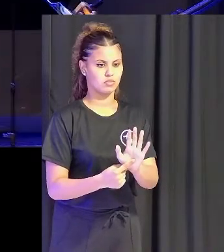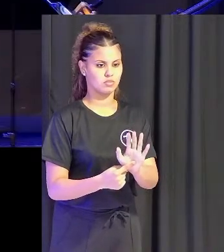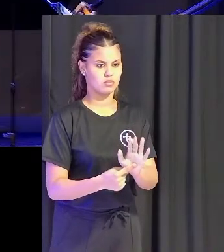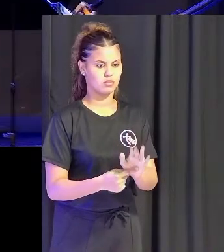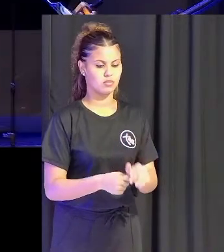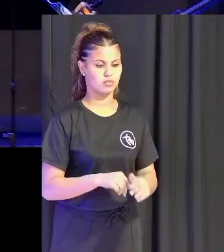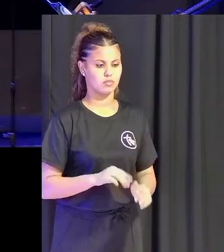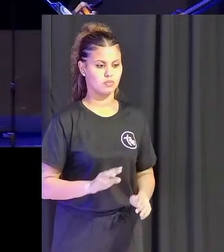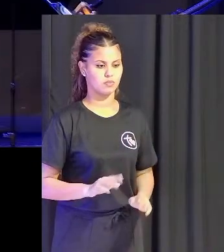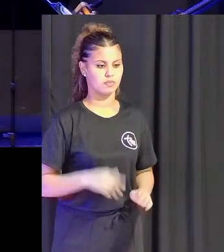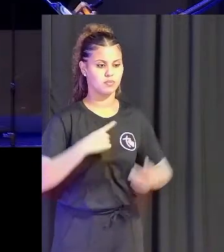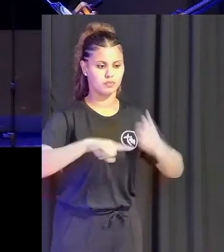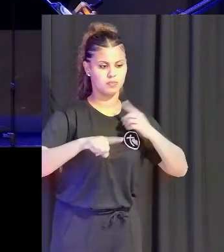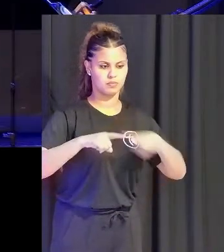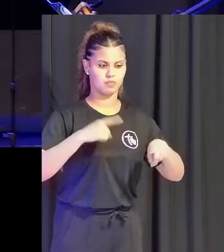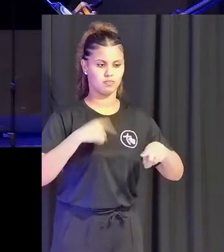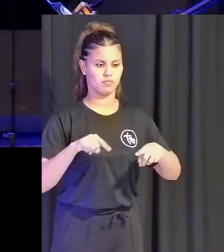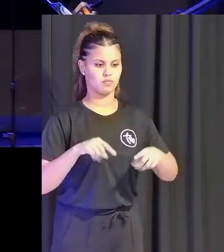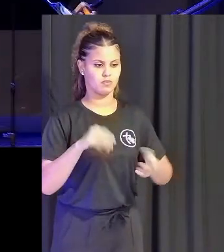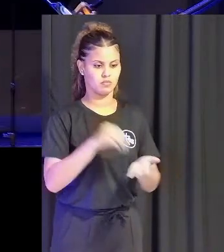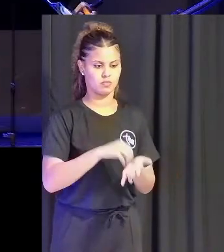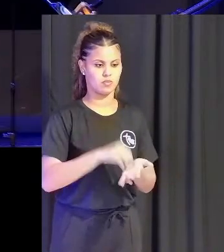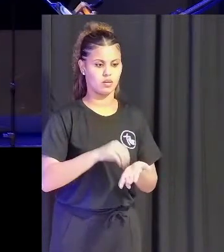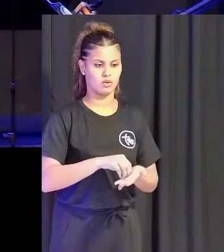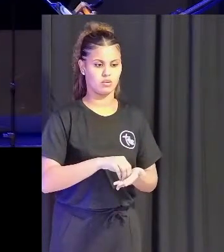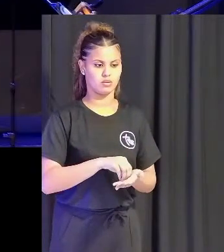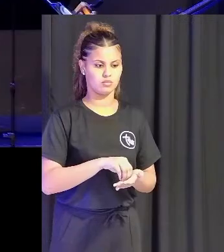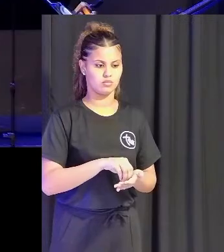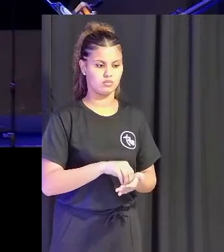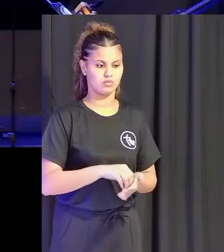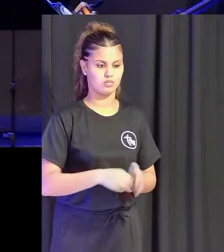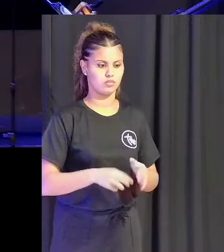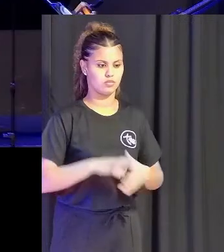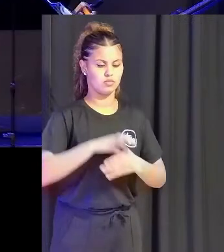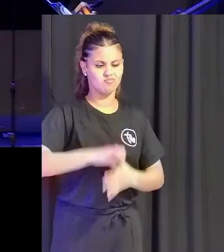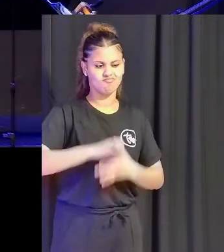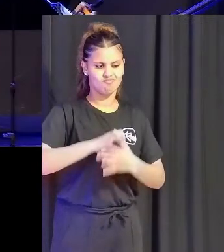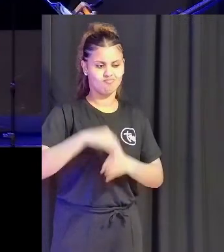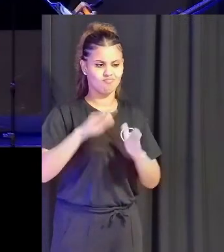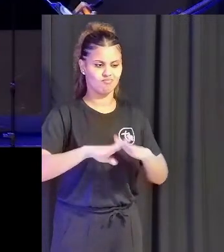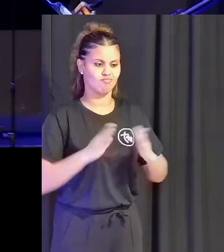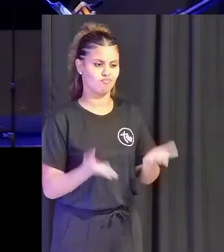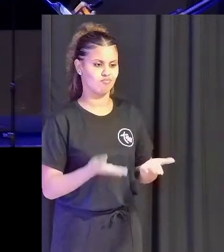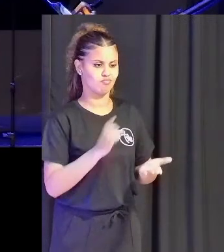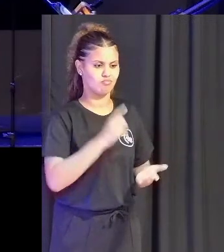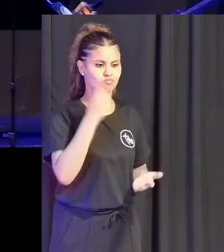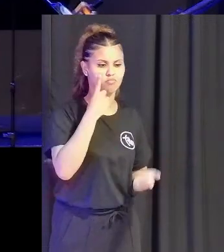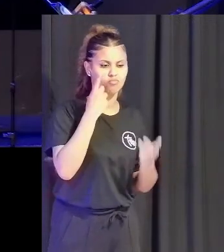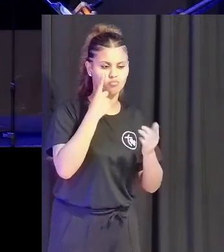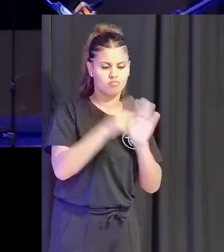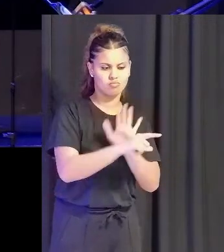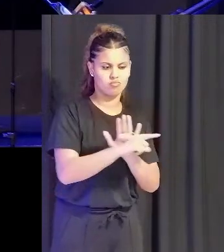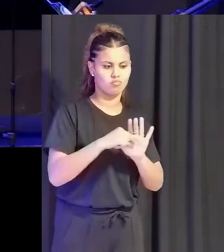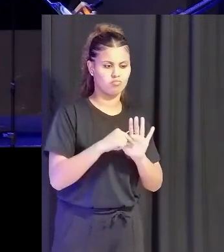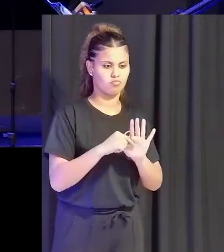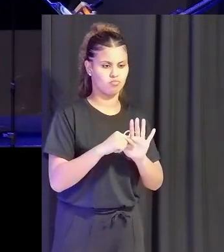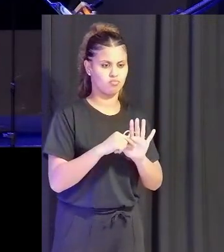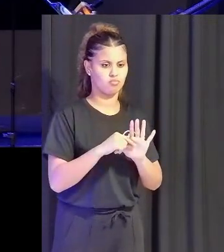carne. Então, os primeiros 5 versículos a gente viu como Deus estava com eles, cuidando deles, protegendo